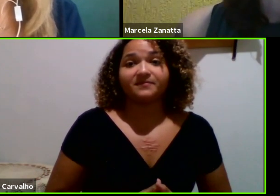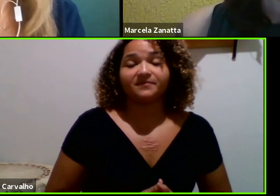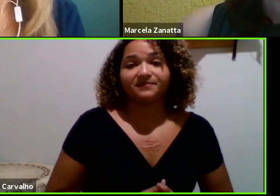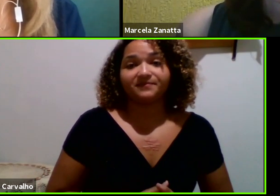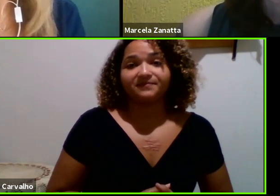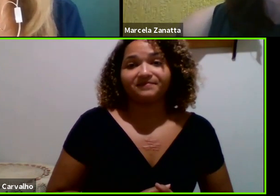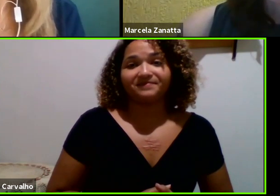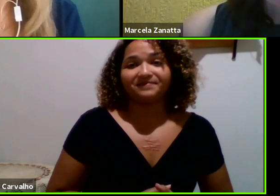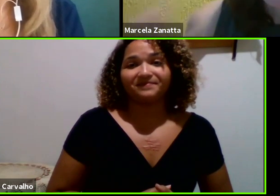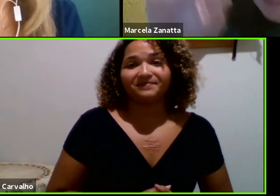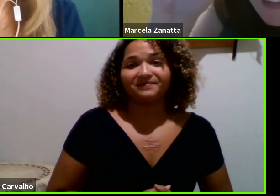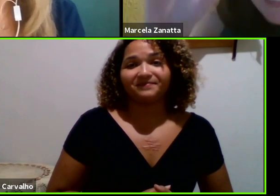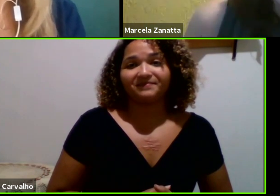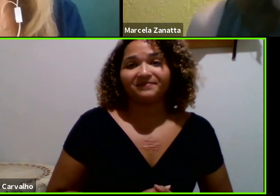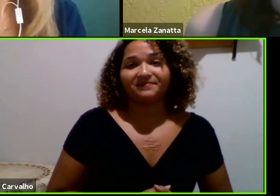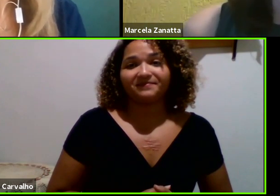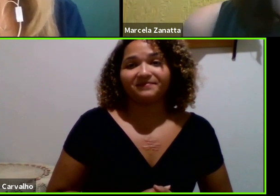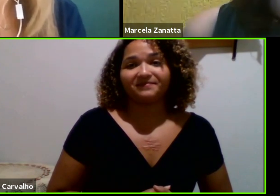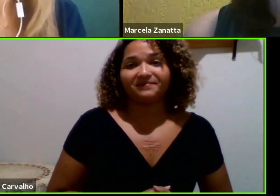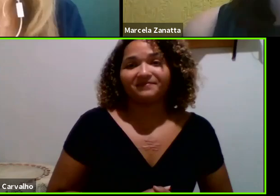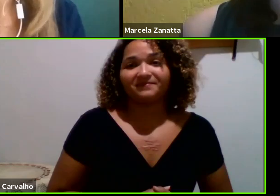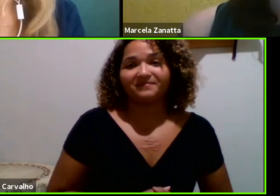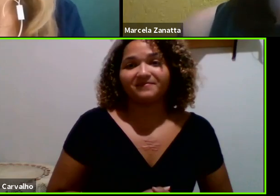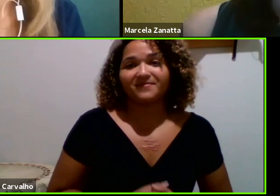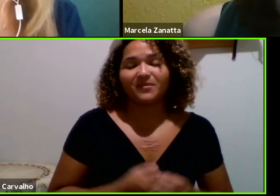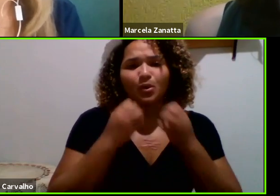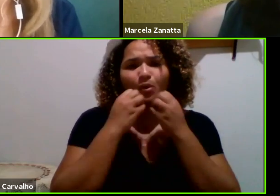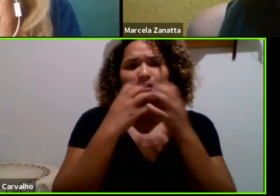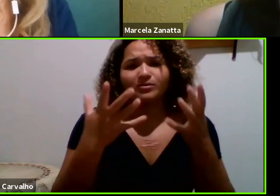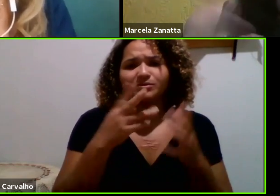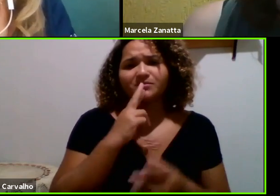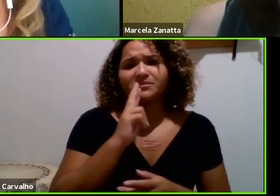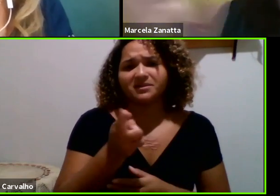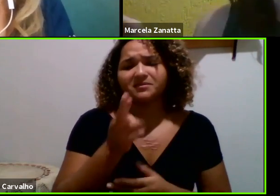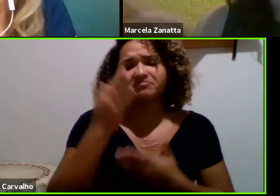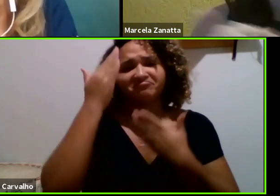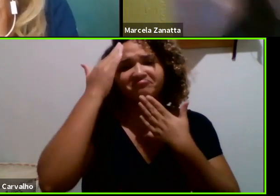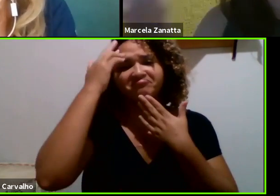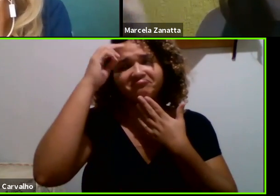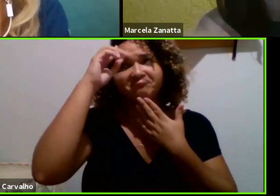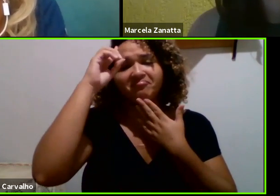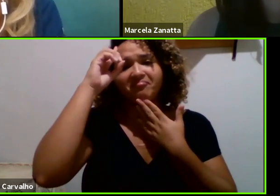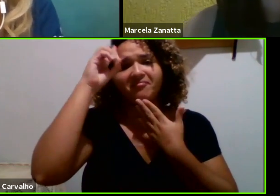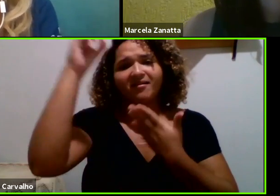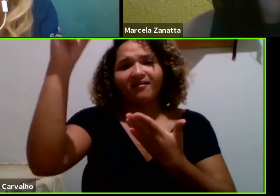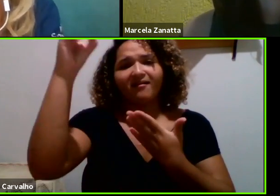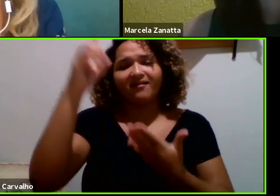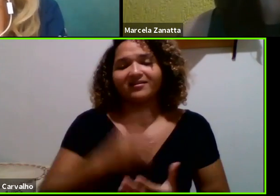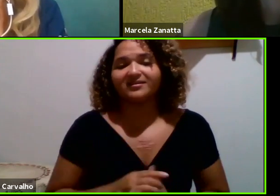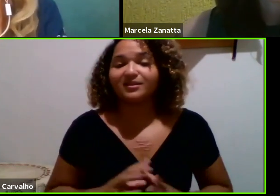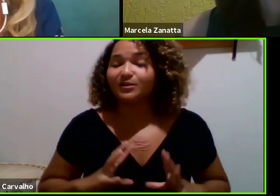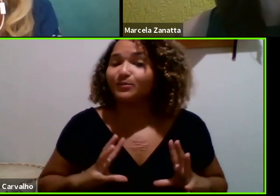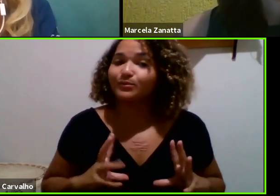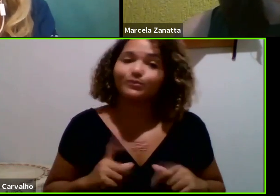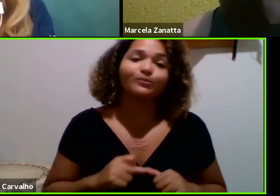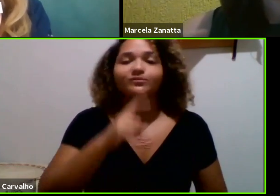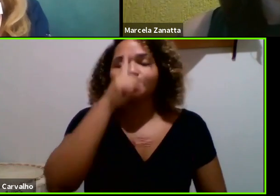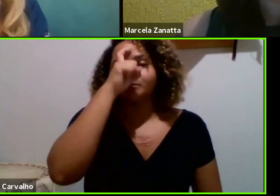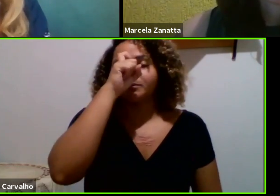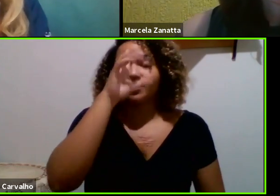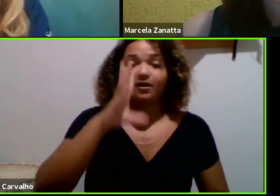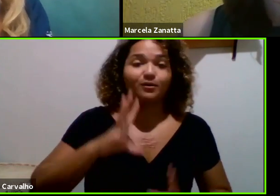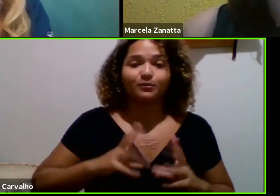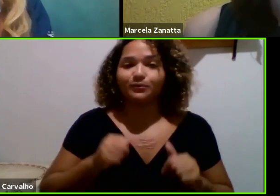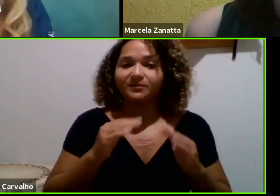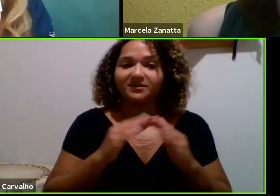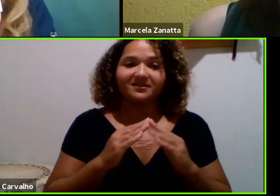é isso aí. Temos ótimos resultados, graças a Deus, e parto domiciliar, hospitalar, tudo que a gente consegue, a gente faz aqui.